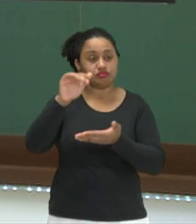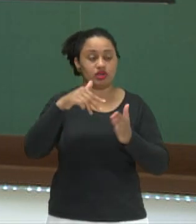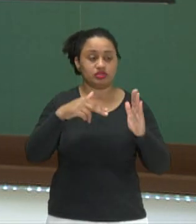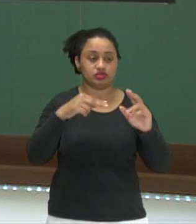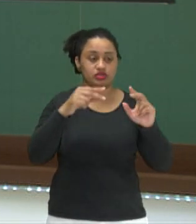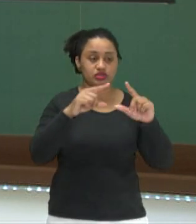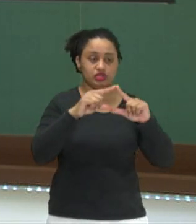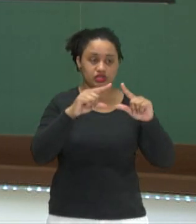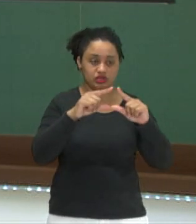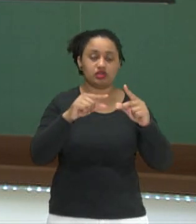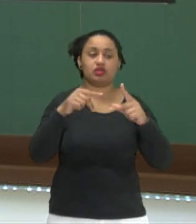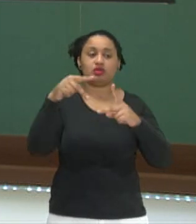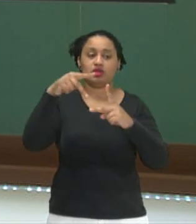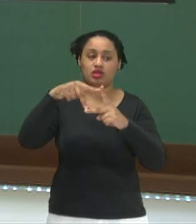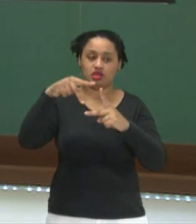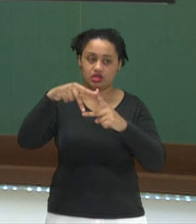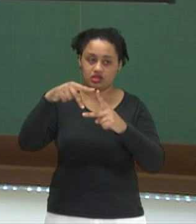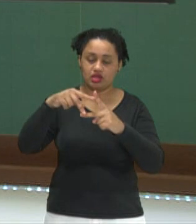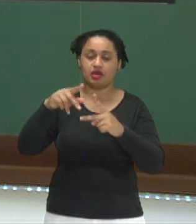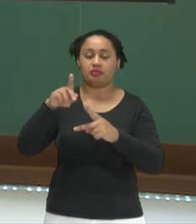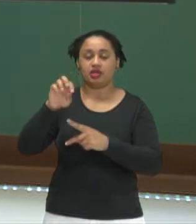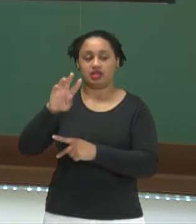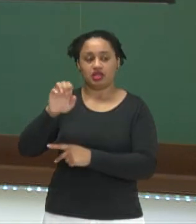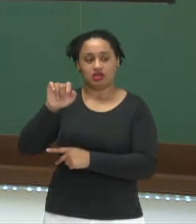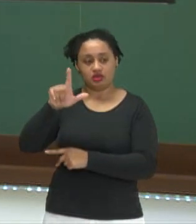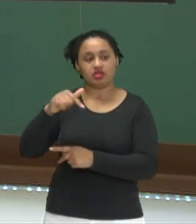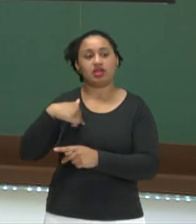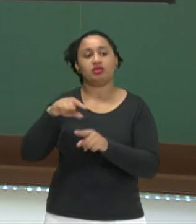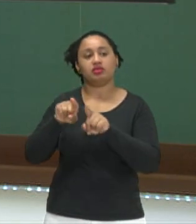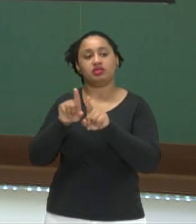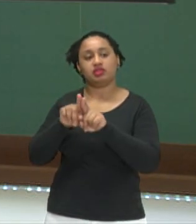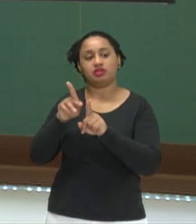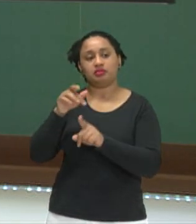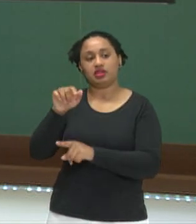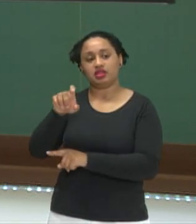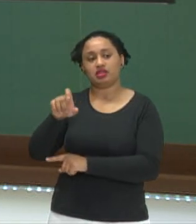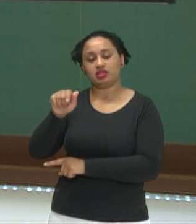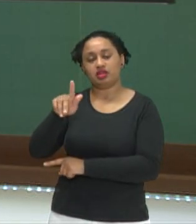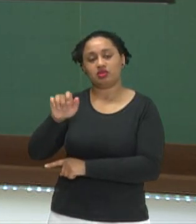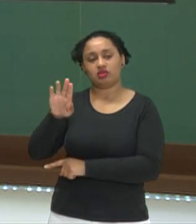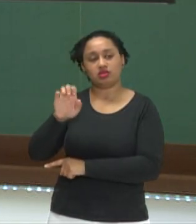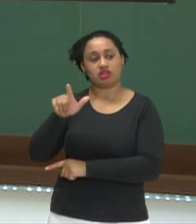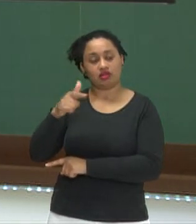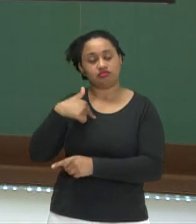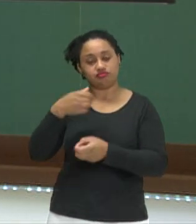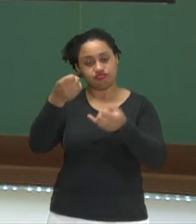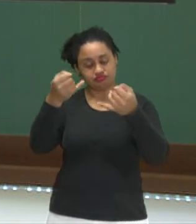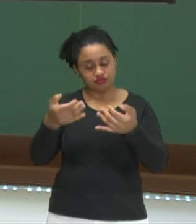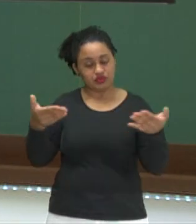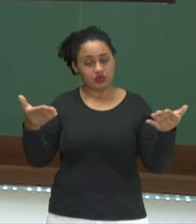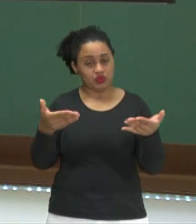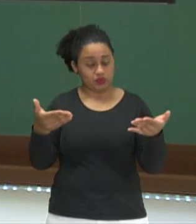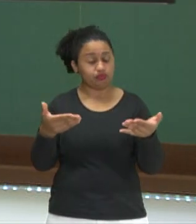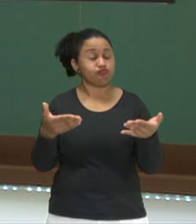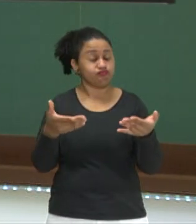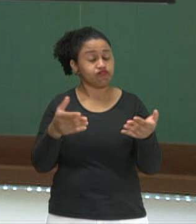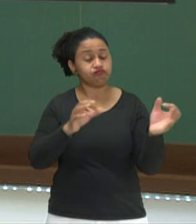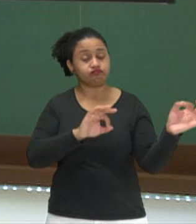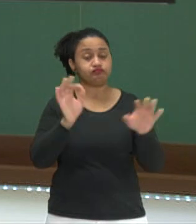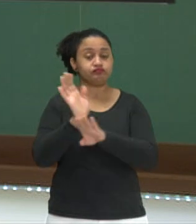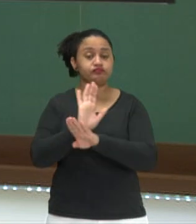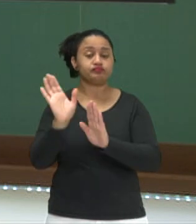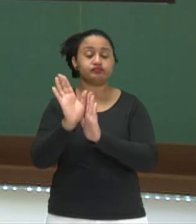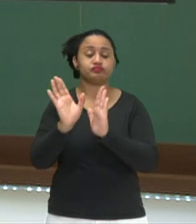ser triangular, quadrangular, pentagonal e hexagonal, que a gente conversou hoje. Nesse vídeo a